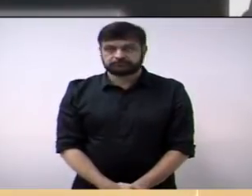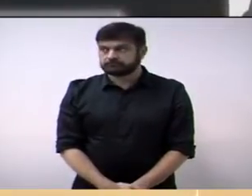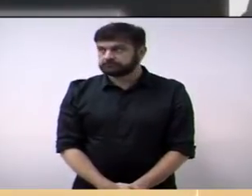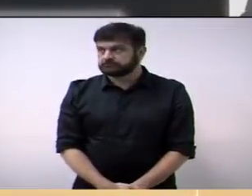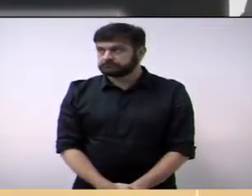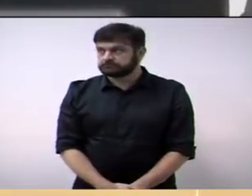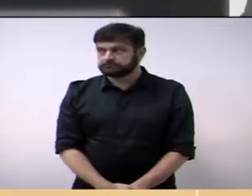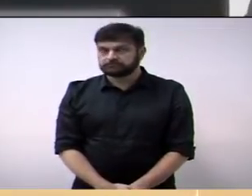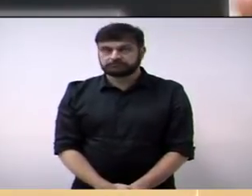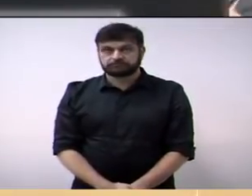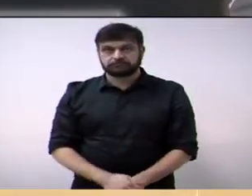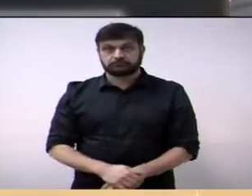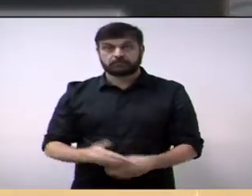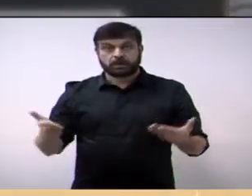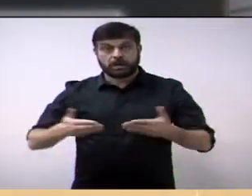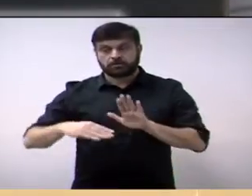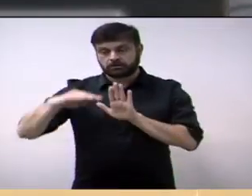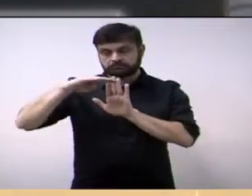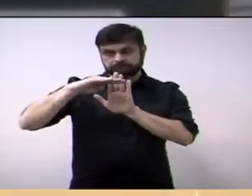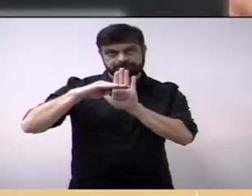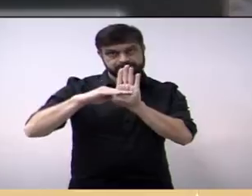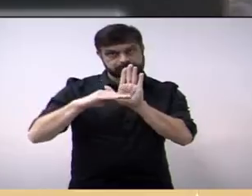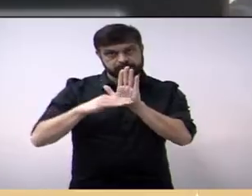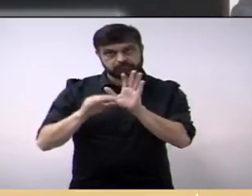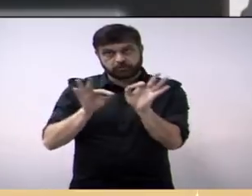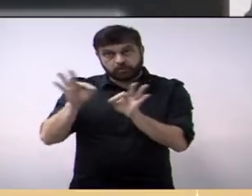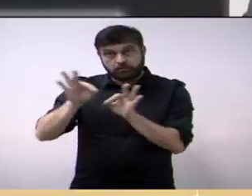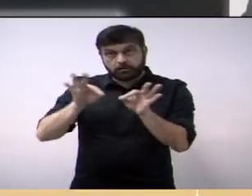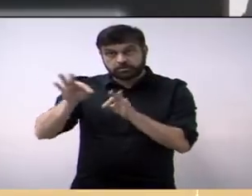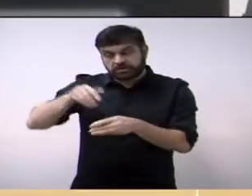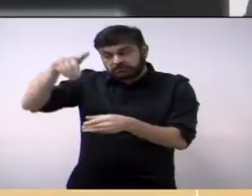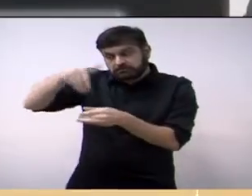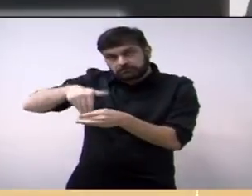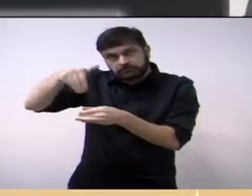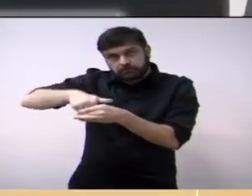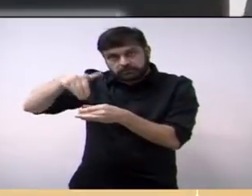Em seguida, passaremos à segunda parte em ordem do dia.